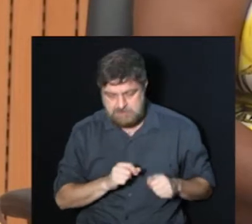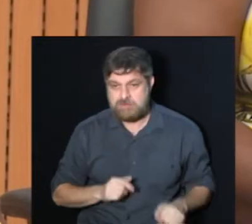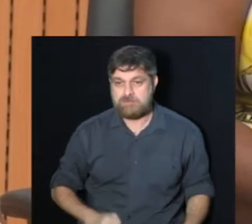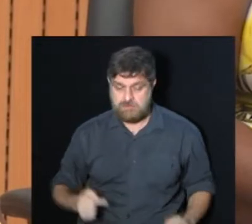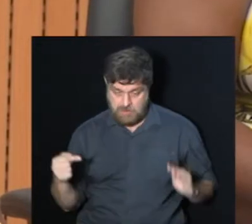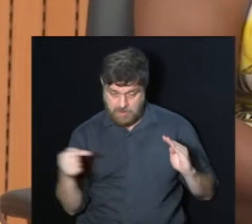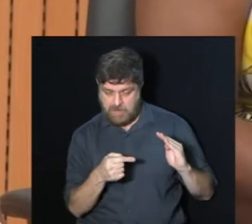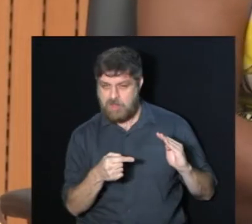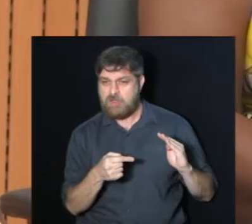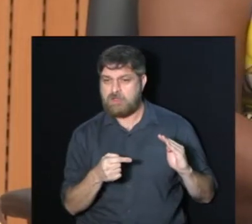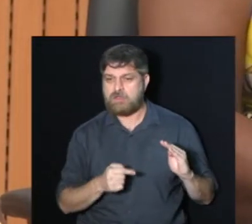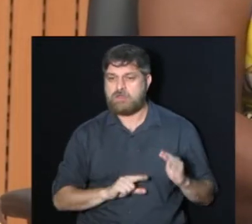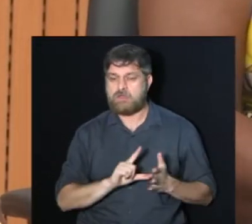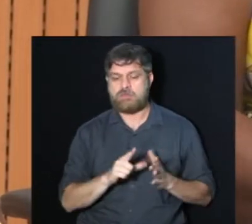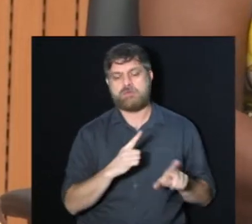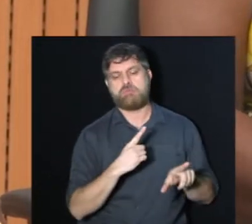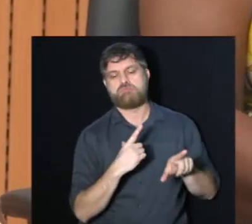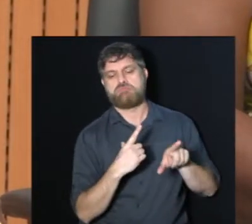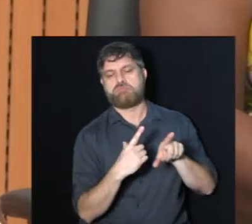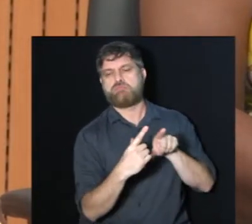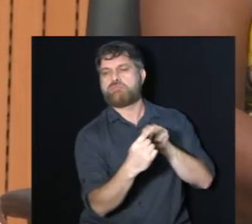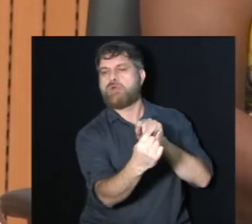santo e vamos embora.